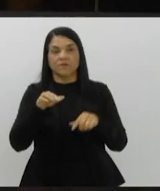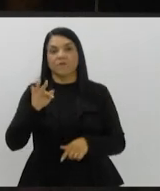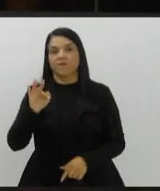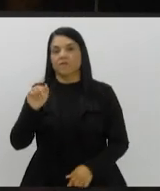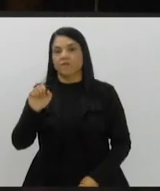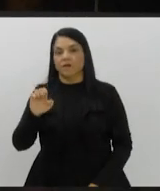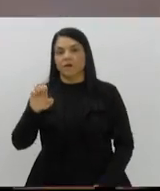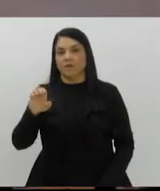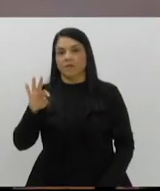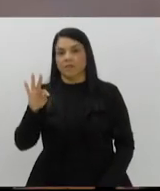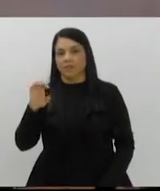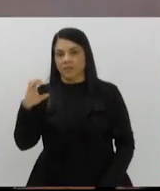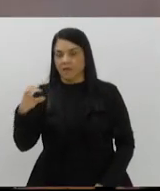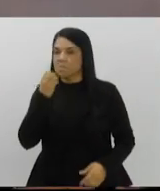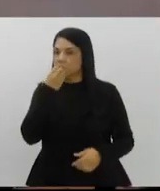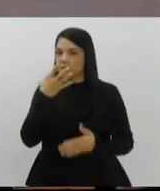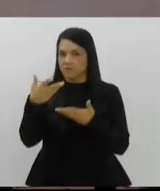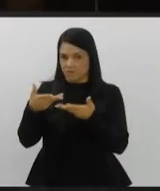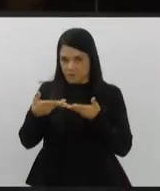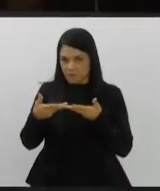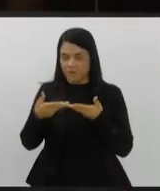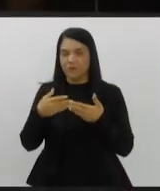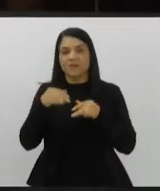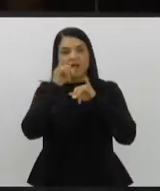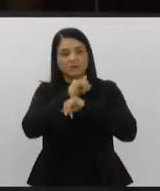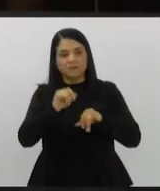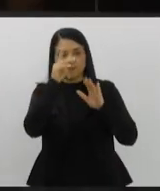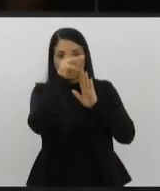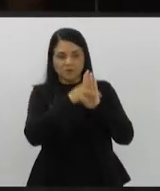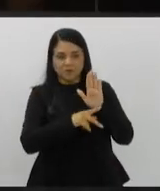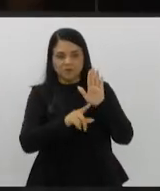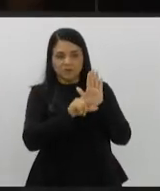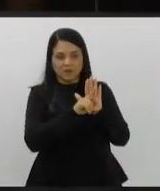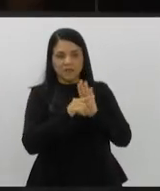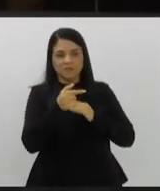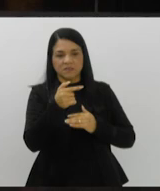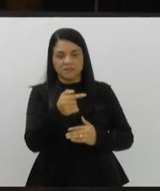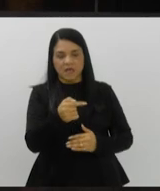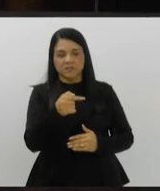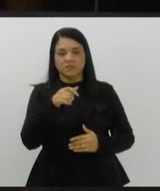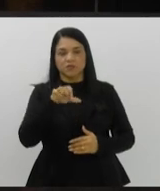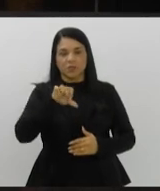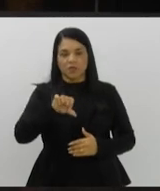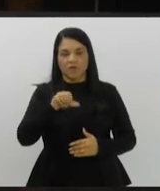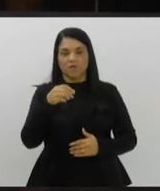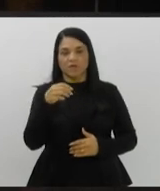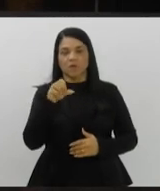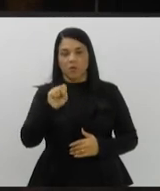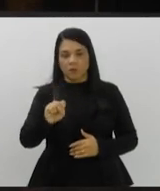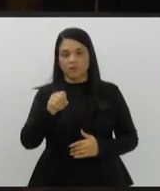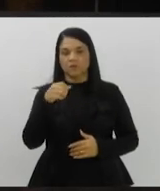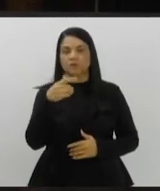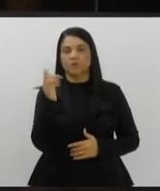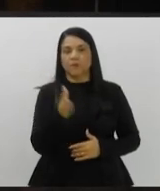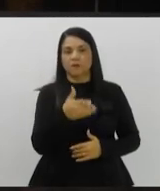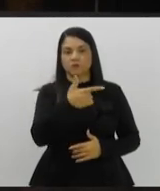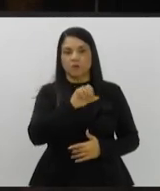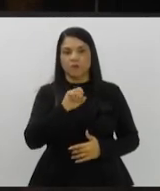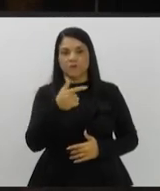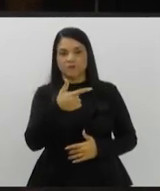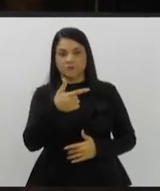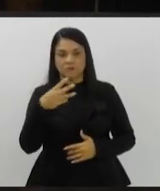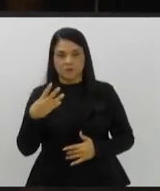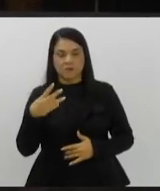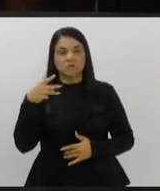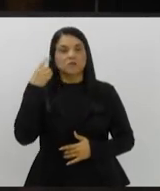muito bem-vindos. Anuncio o projeto de lei 798/2023, de autoria do deputado Munir Neto, que